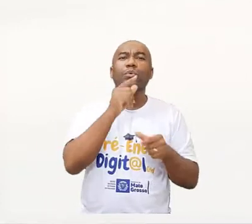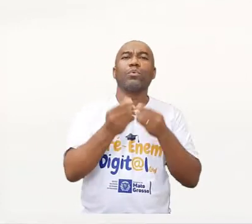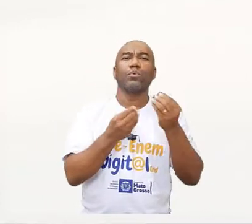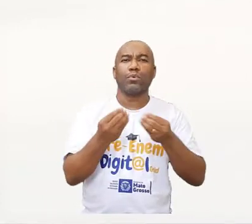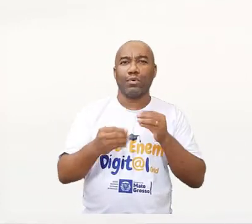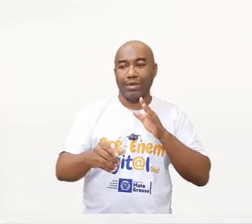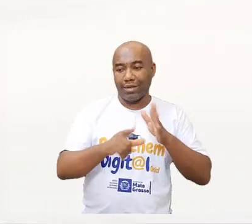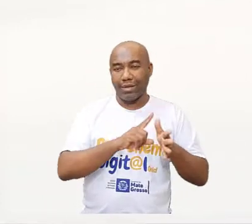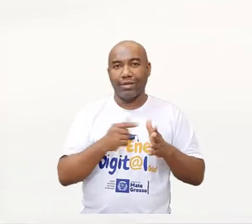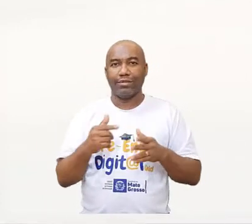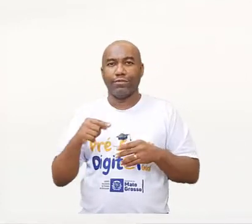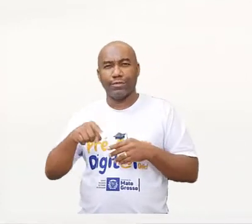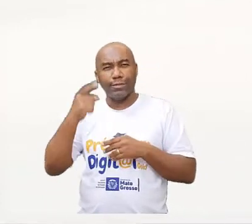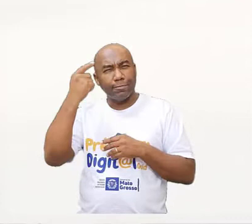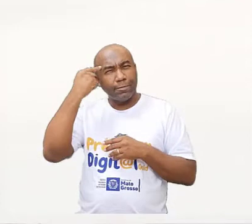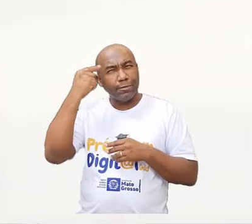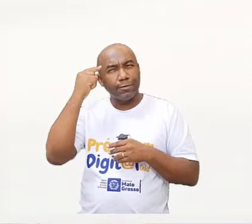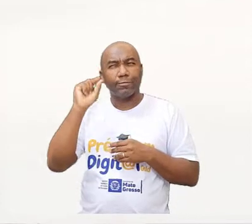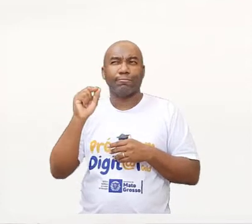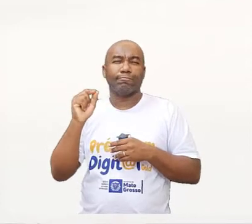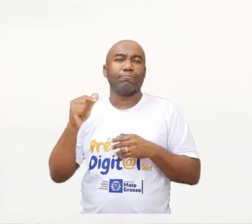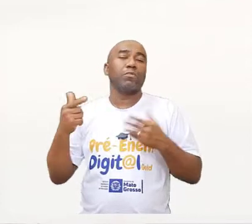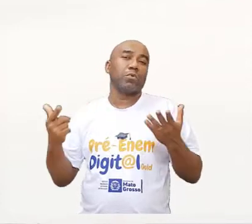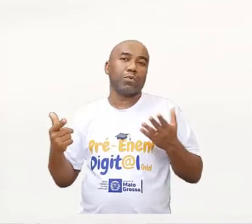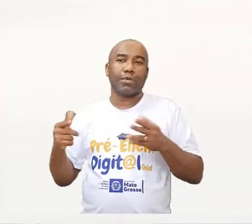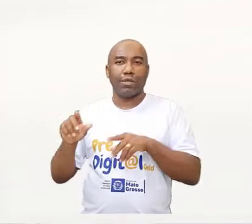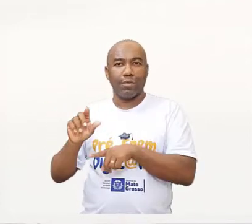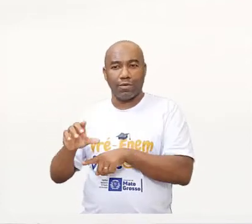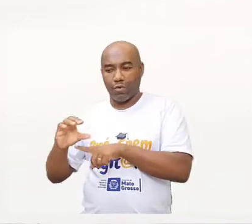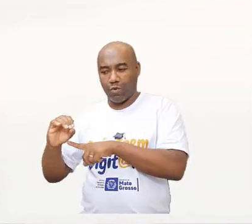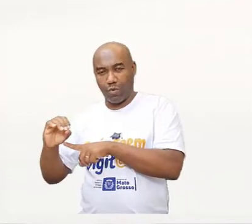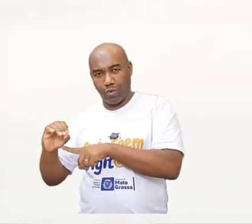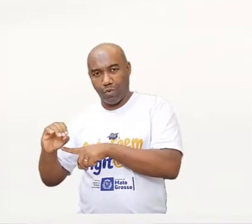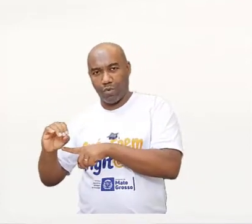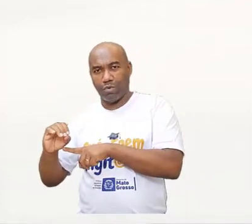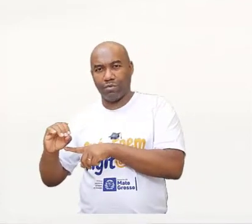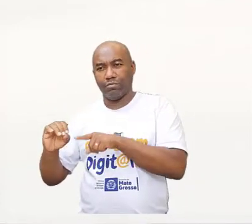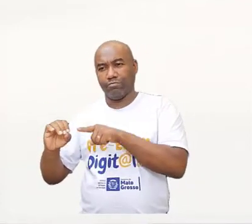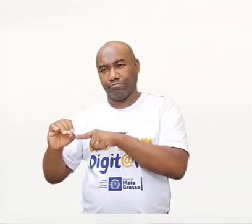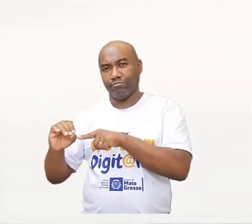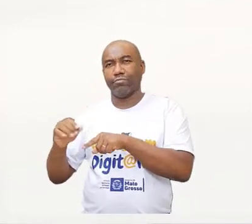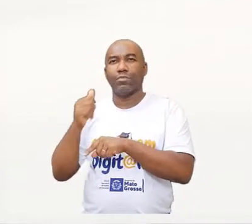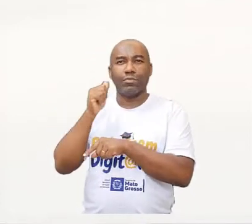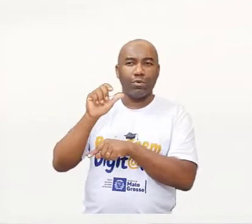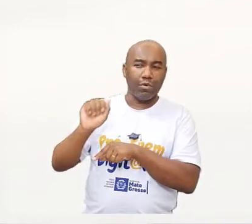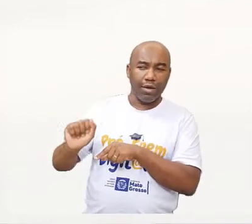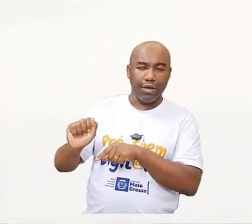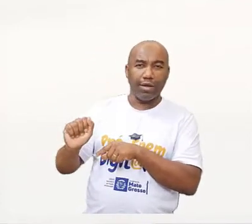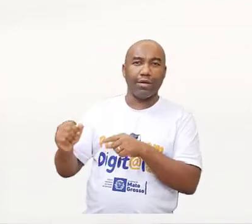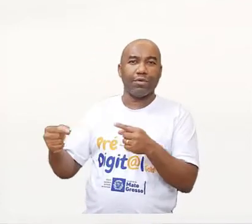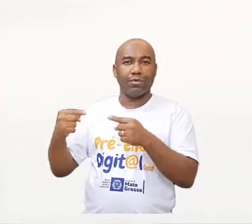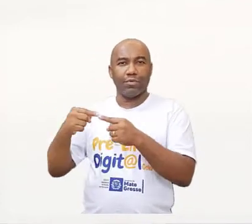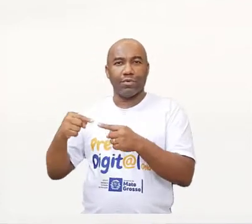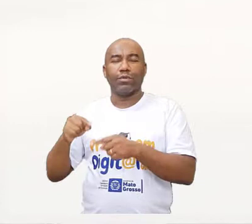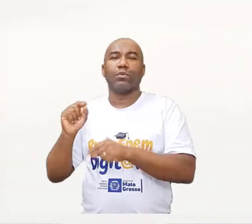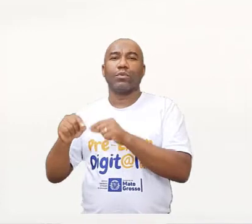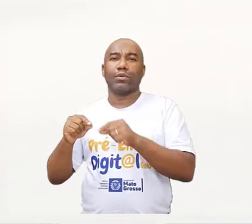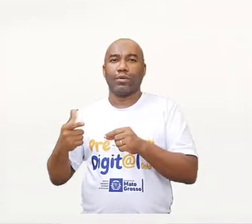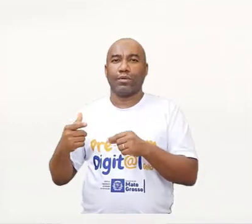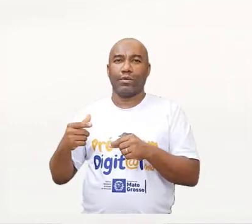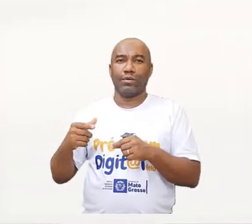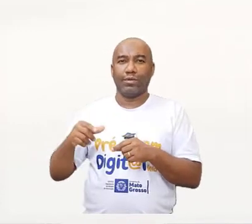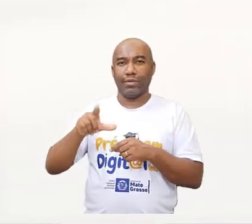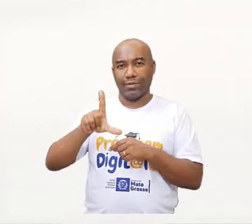a literatura, tenho um artigo no singular, artigo feminino para a literatura, portuguesa